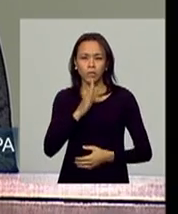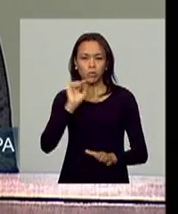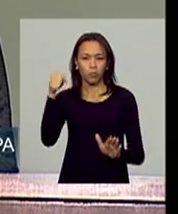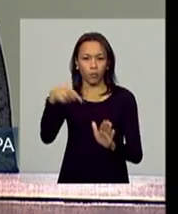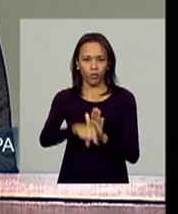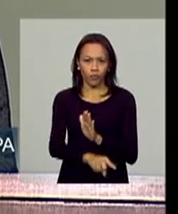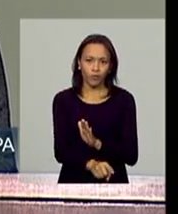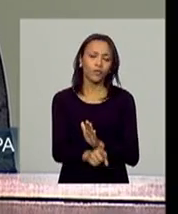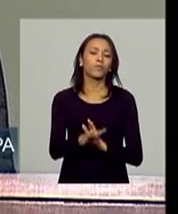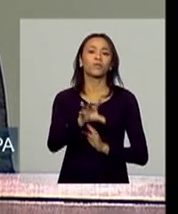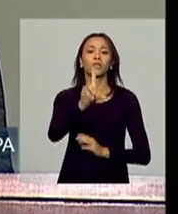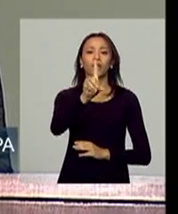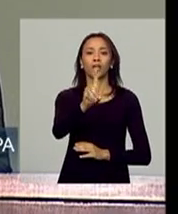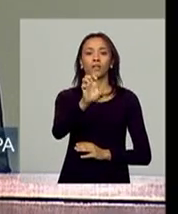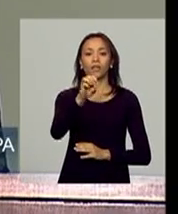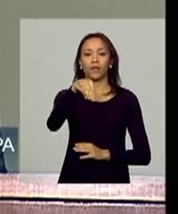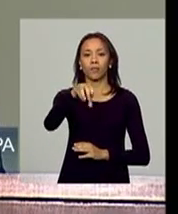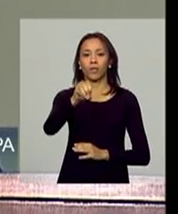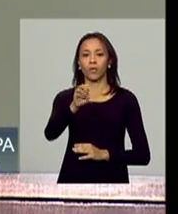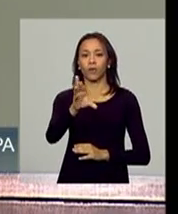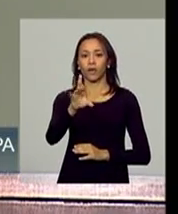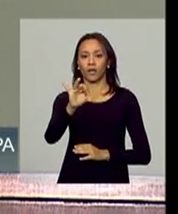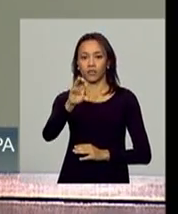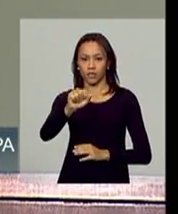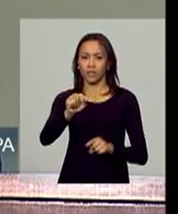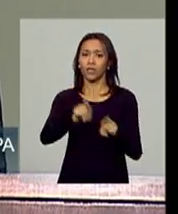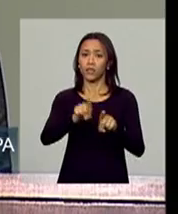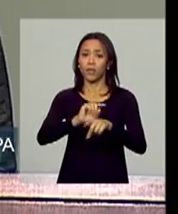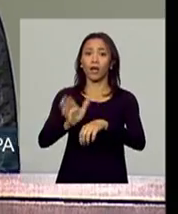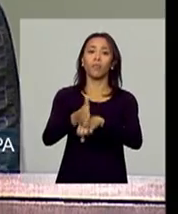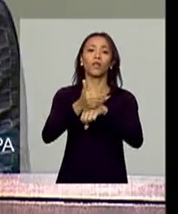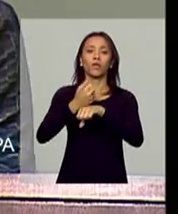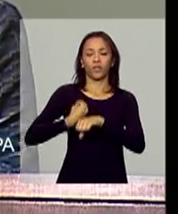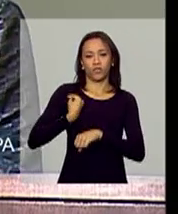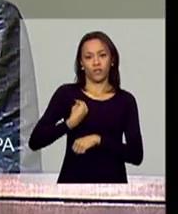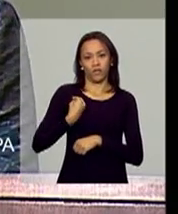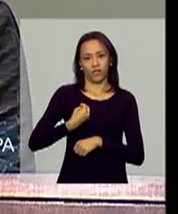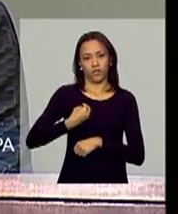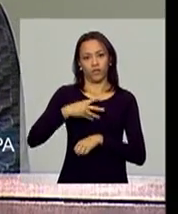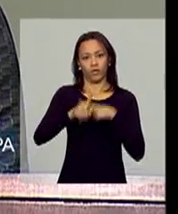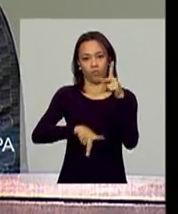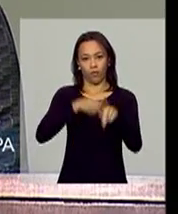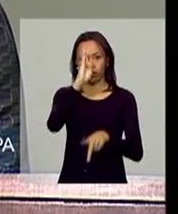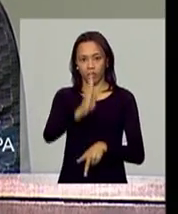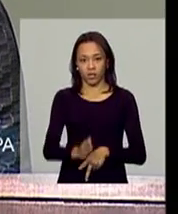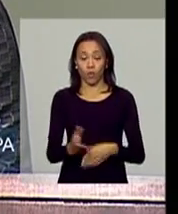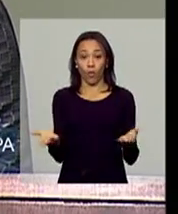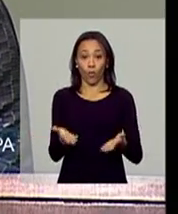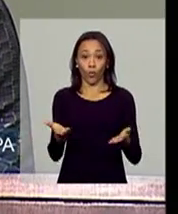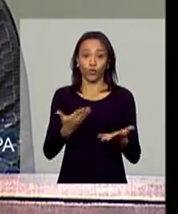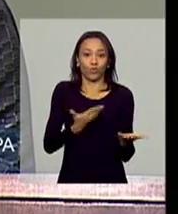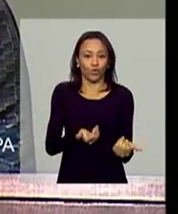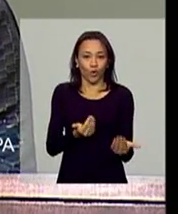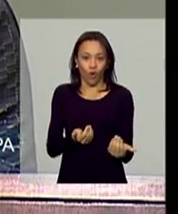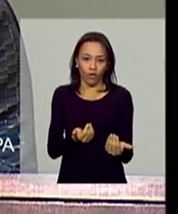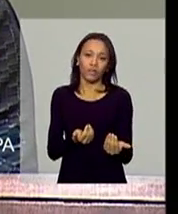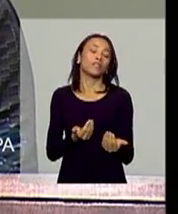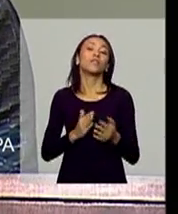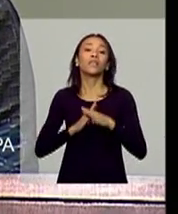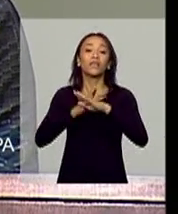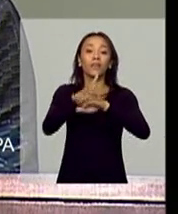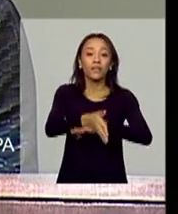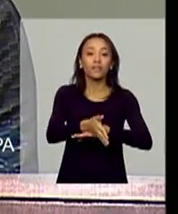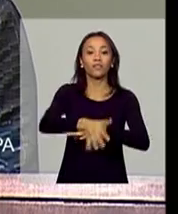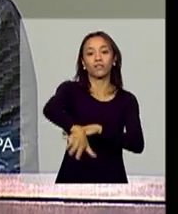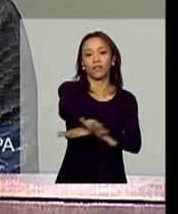da melhoria de vida da população brasileira. Os jovens secretários que hoje ingressam na carreira diplomática